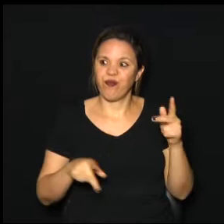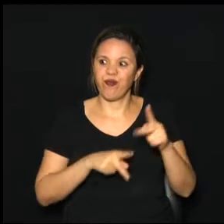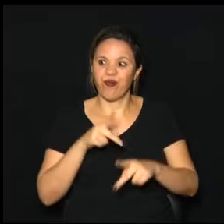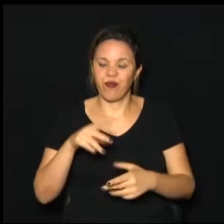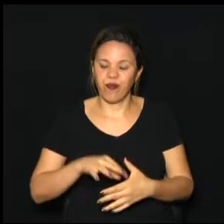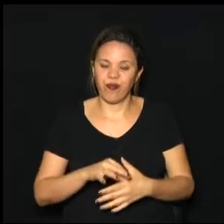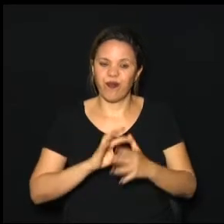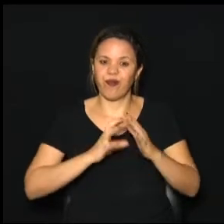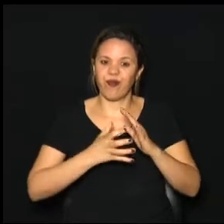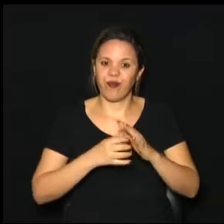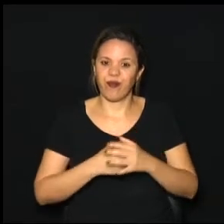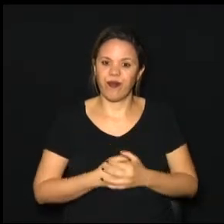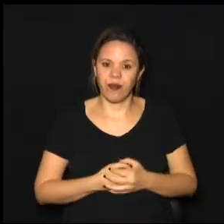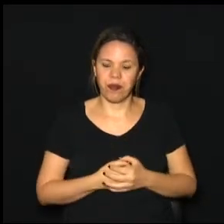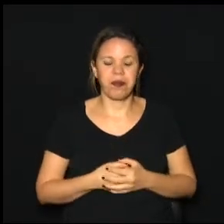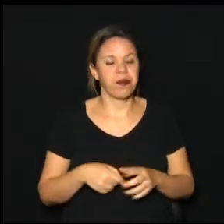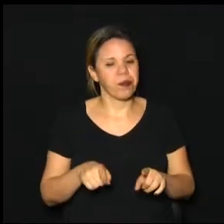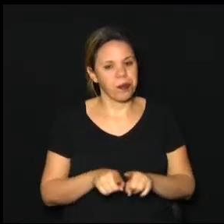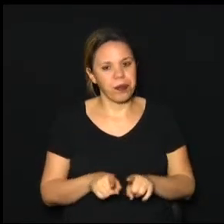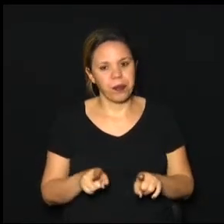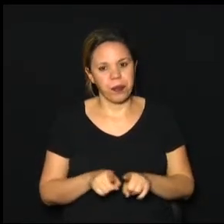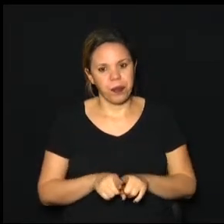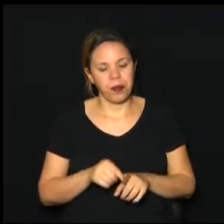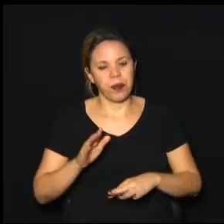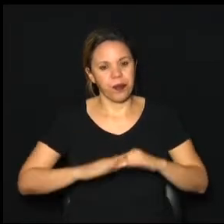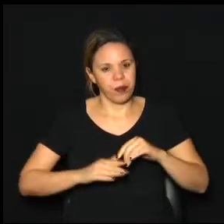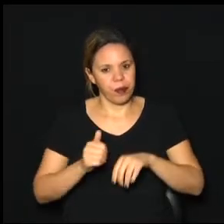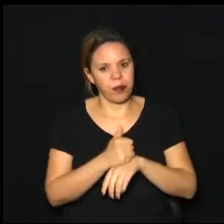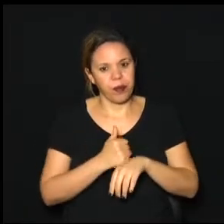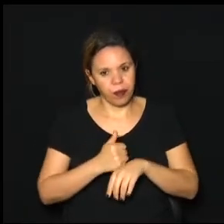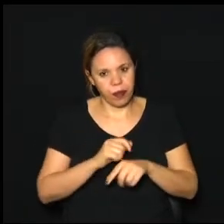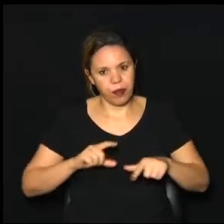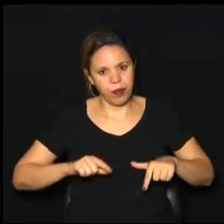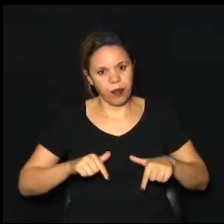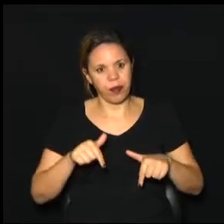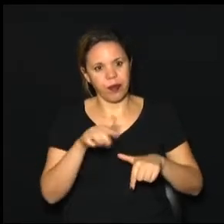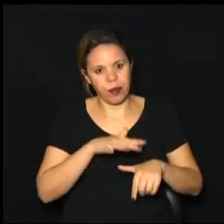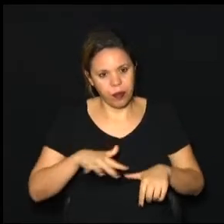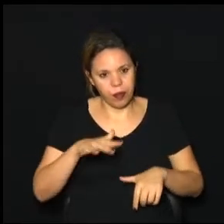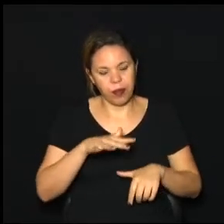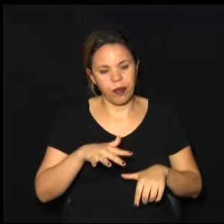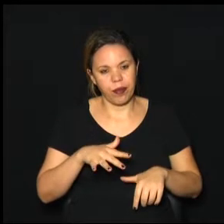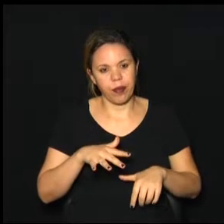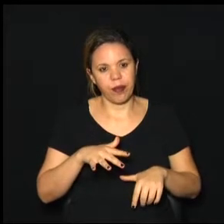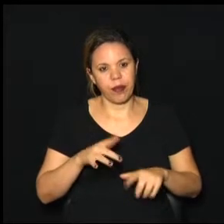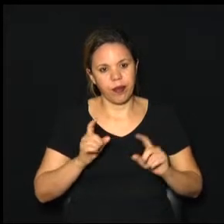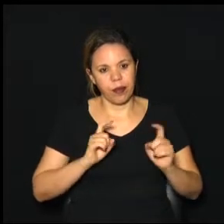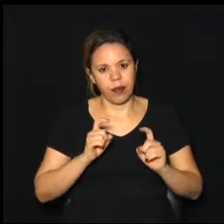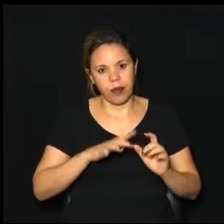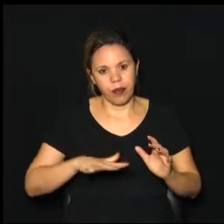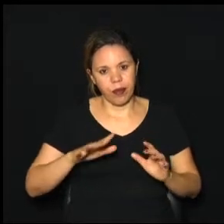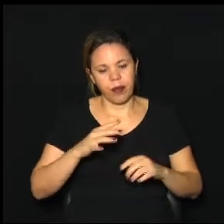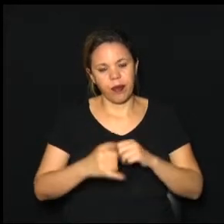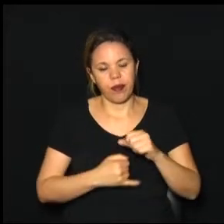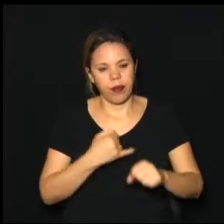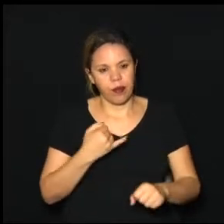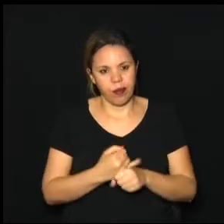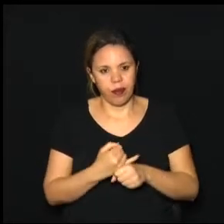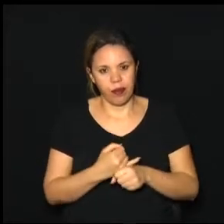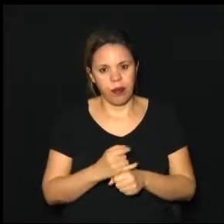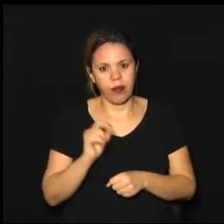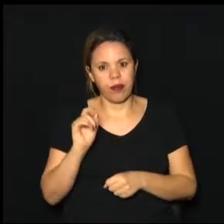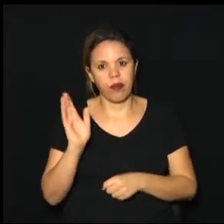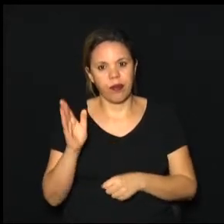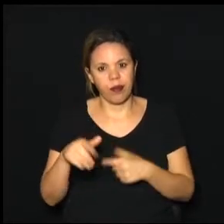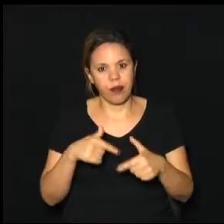dos partidos e também para os profissionais que vão atuar nessas convenções virtuais. Para quem